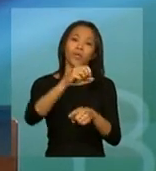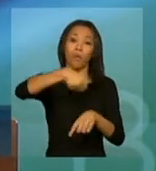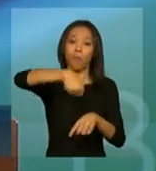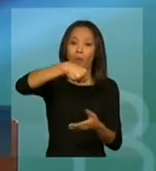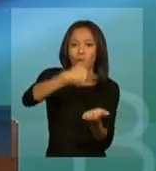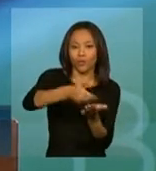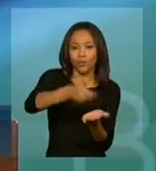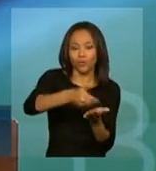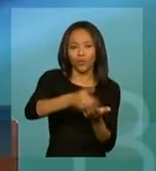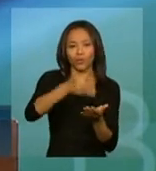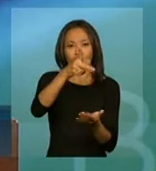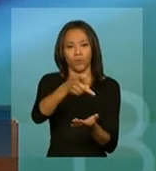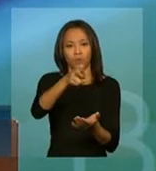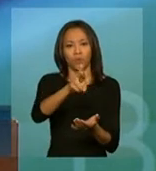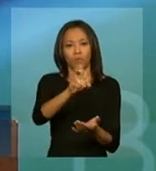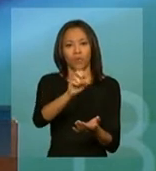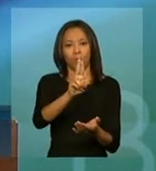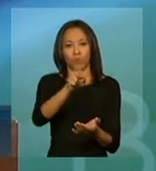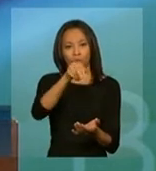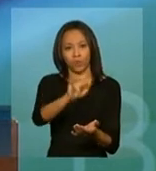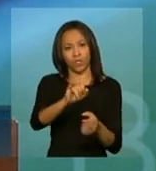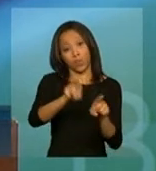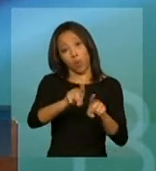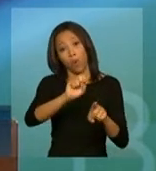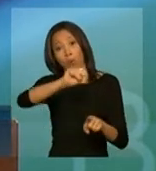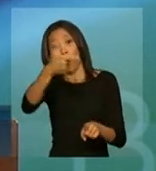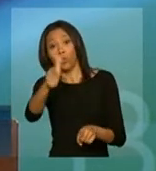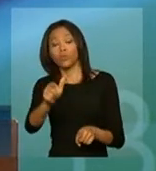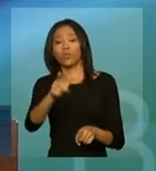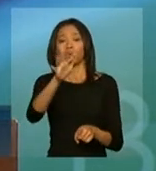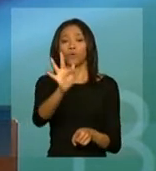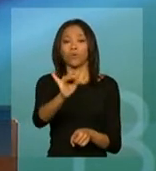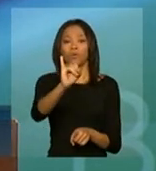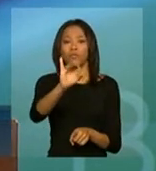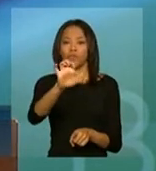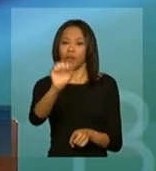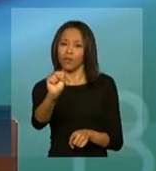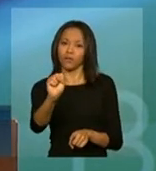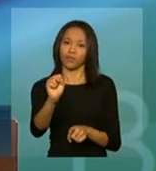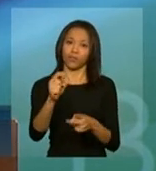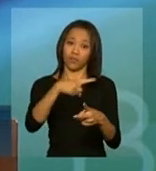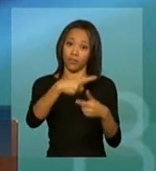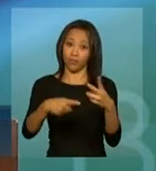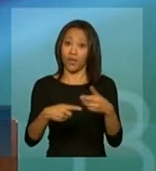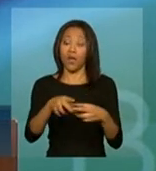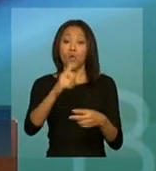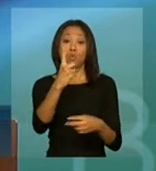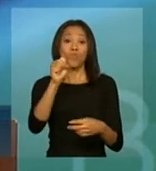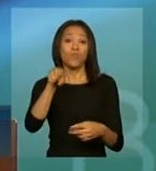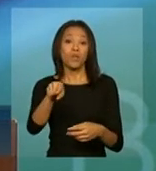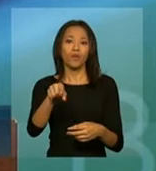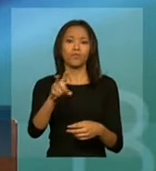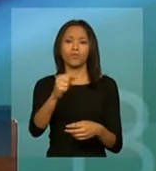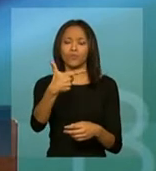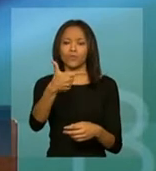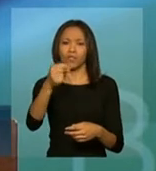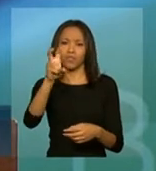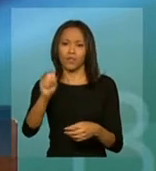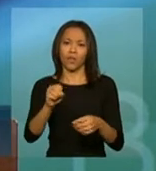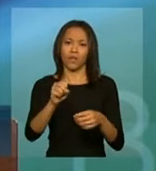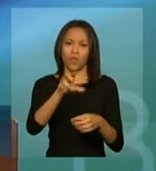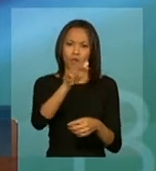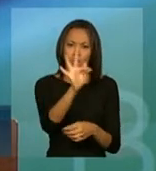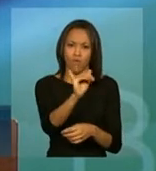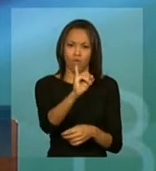ProUni, ele pode disputar a bolsa no FIES, financiamento do FIES. ProUni são 1.250.000 bolsas. E o